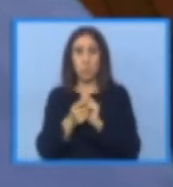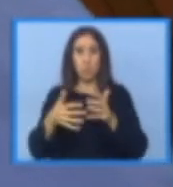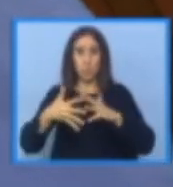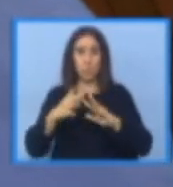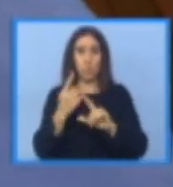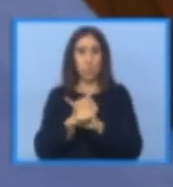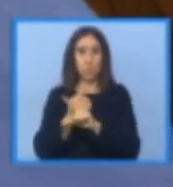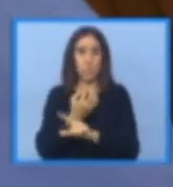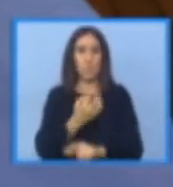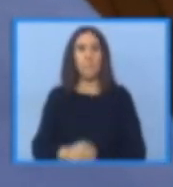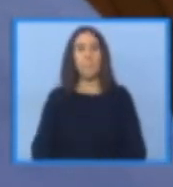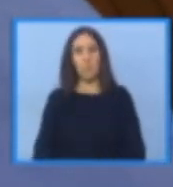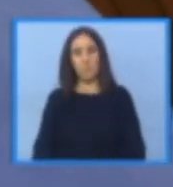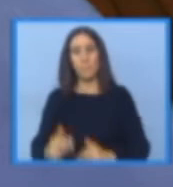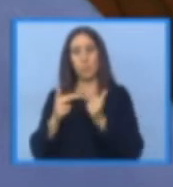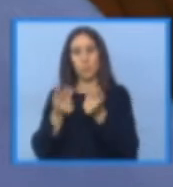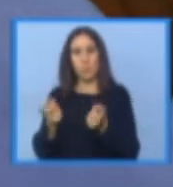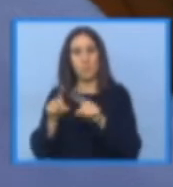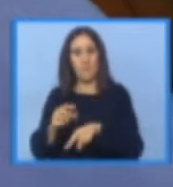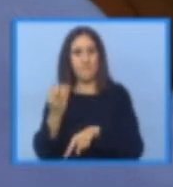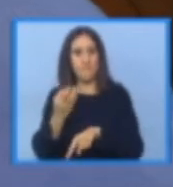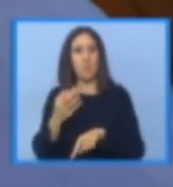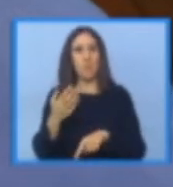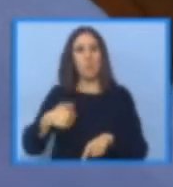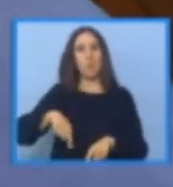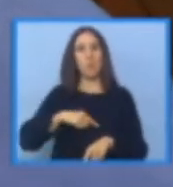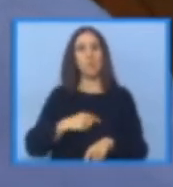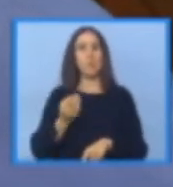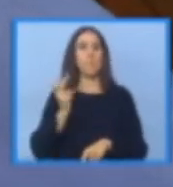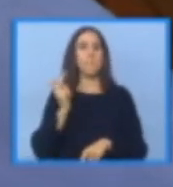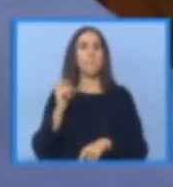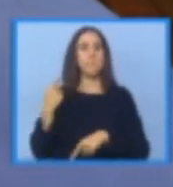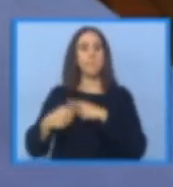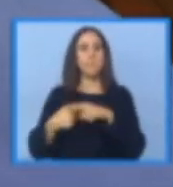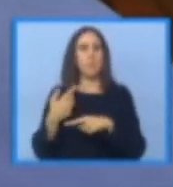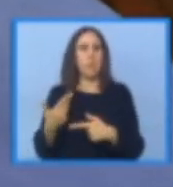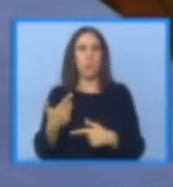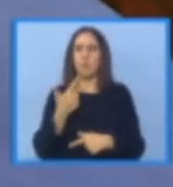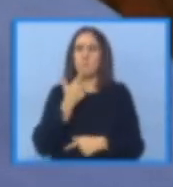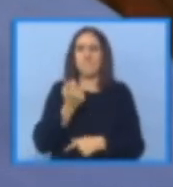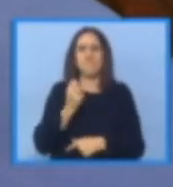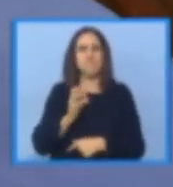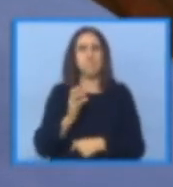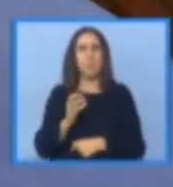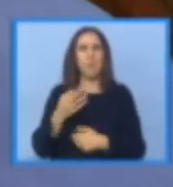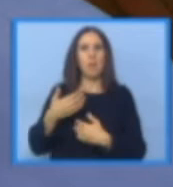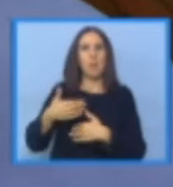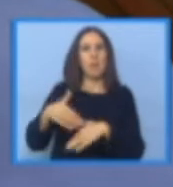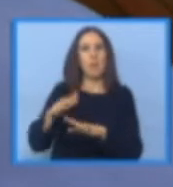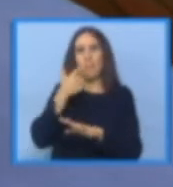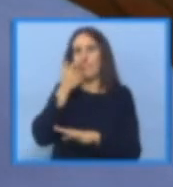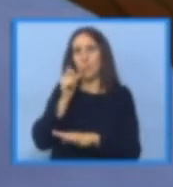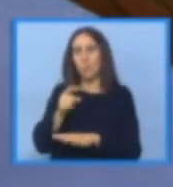a reconstrução. Portanto, nós temos estado estes anos todos e agora não podíamos de forma alguma abandonar, porque os cristãos não